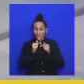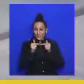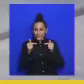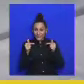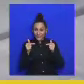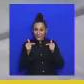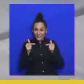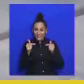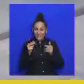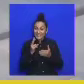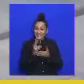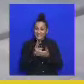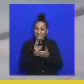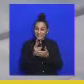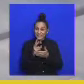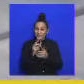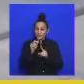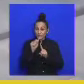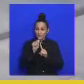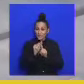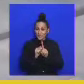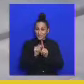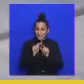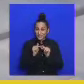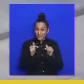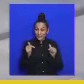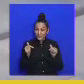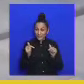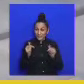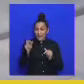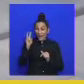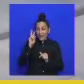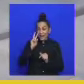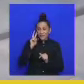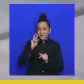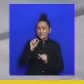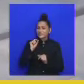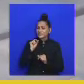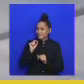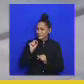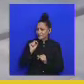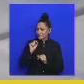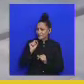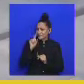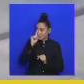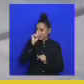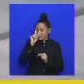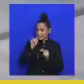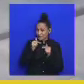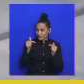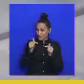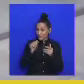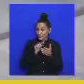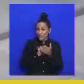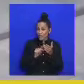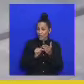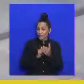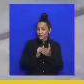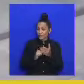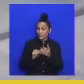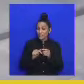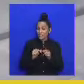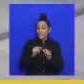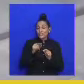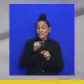Sorte e na sequência do Mês da Sorte. Lembrando que Dia de Sorte é a loteria onde